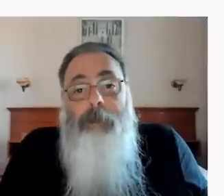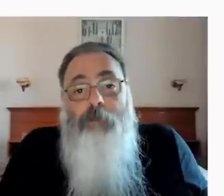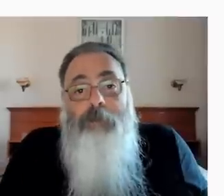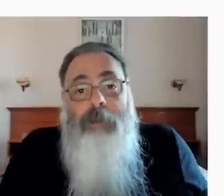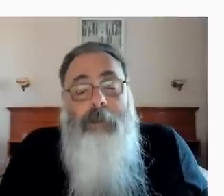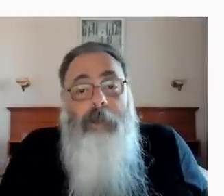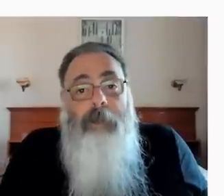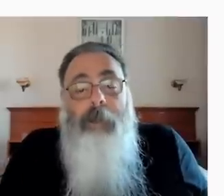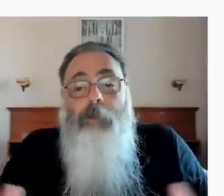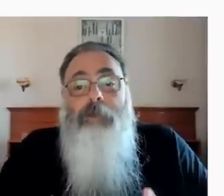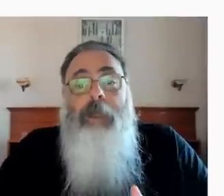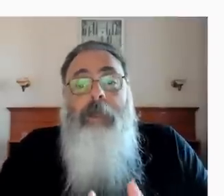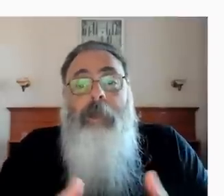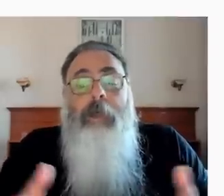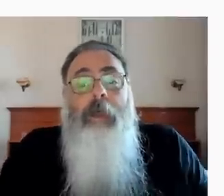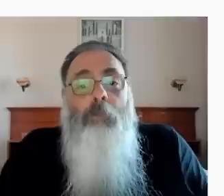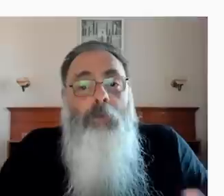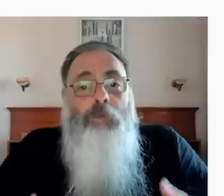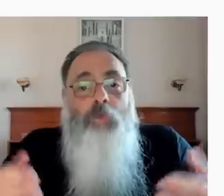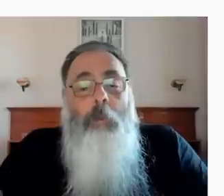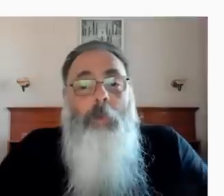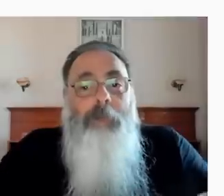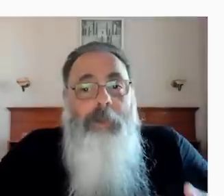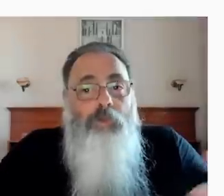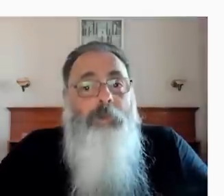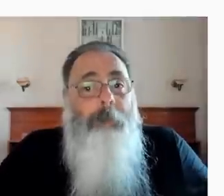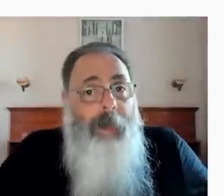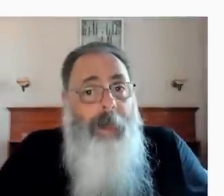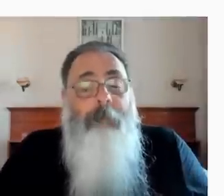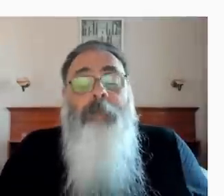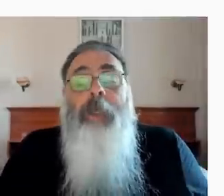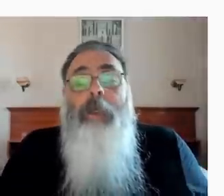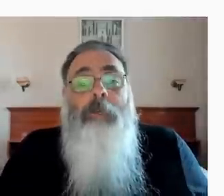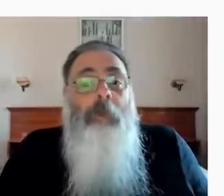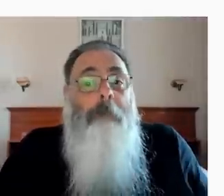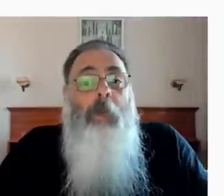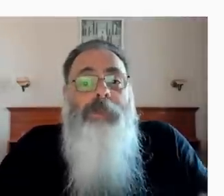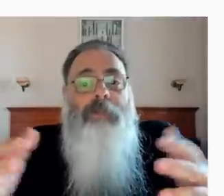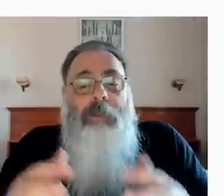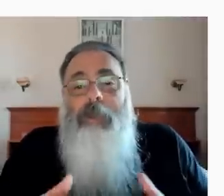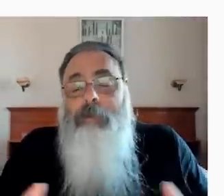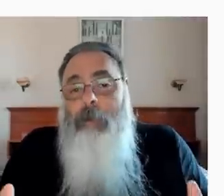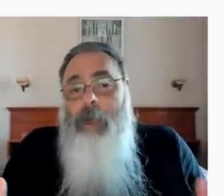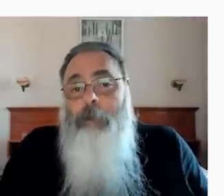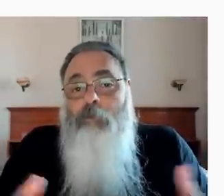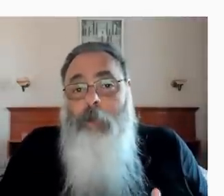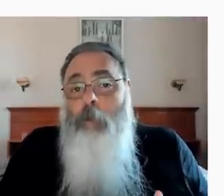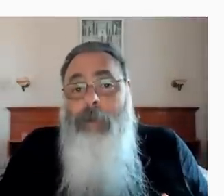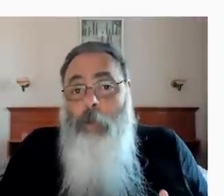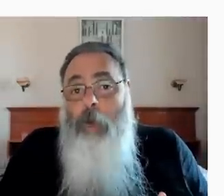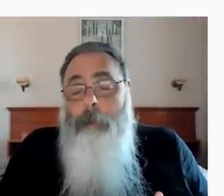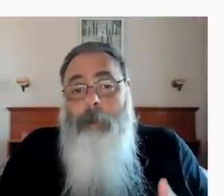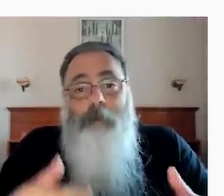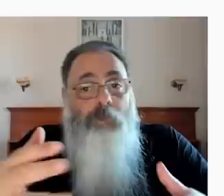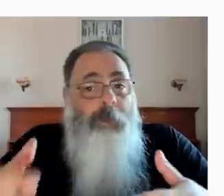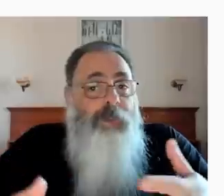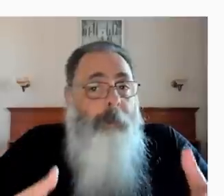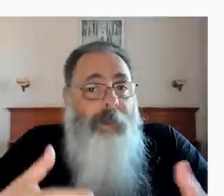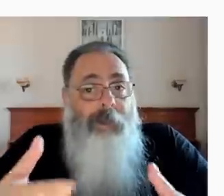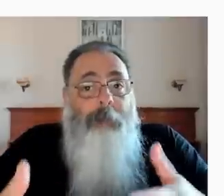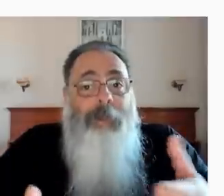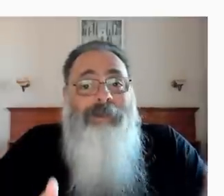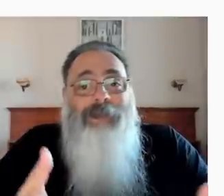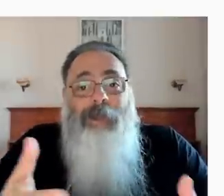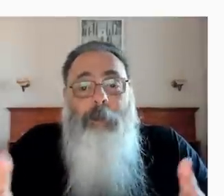ele não tem uma família para sustentar ainda ele não tem ainda Muitos compromissos para pagar Então ele pode aceitar trabalhar por um valor menor Para